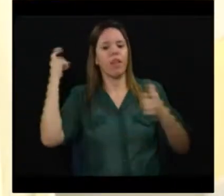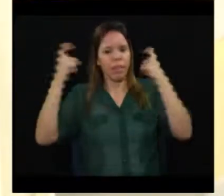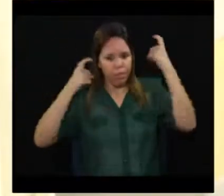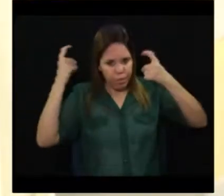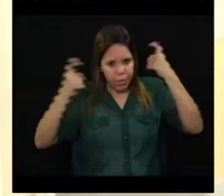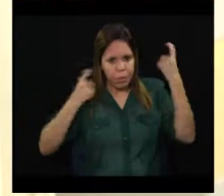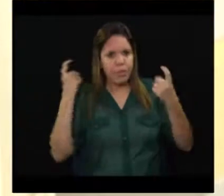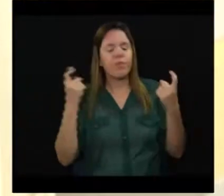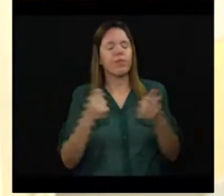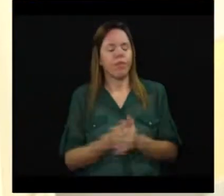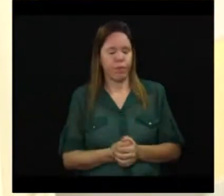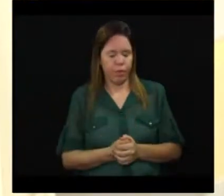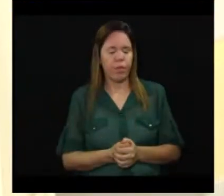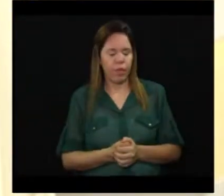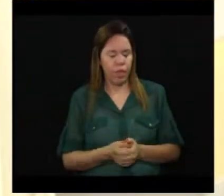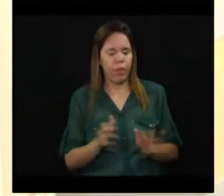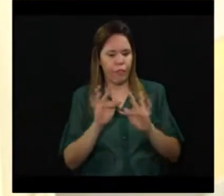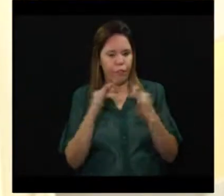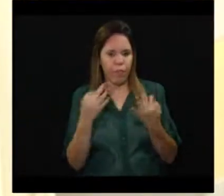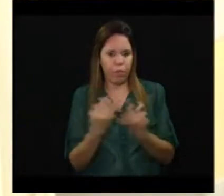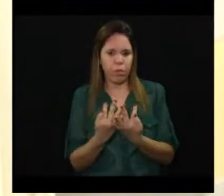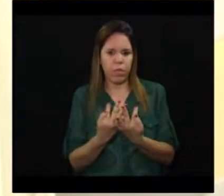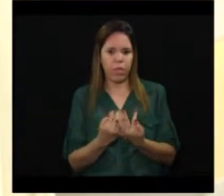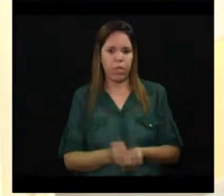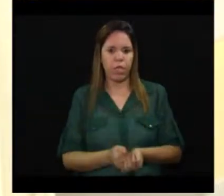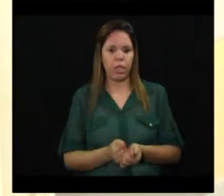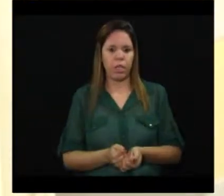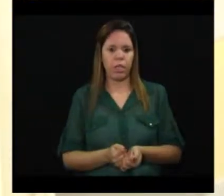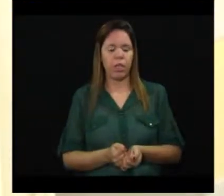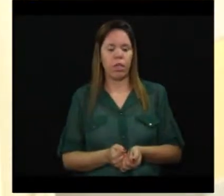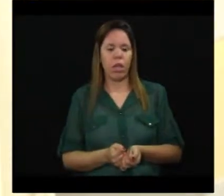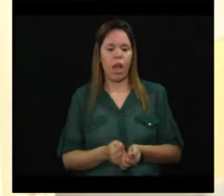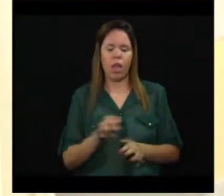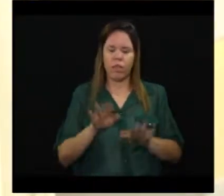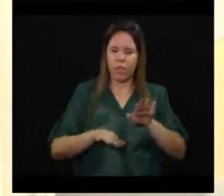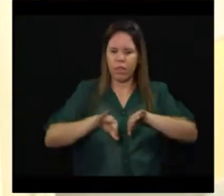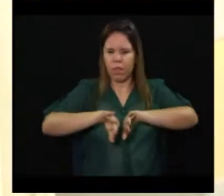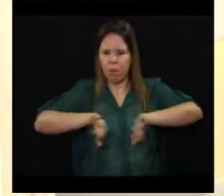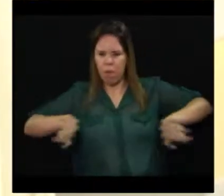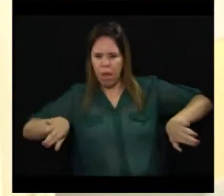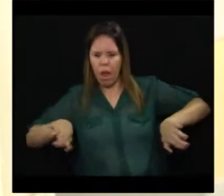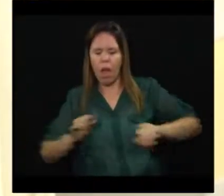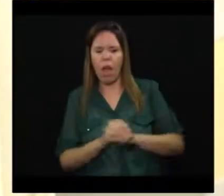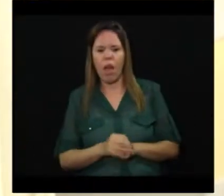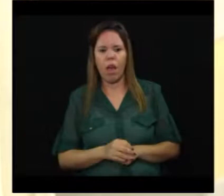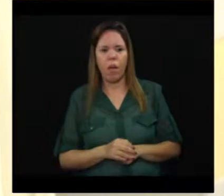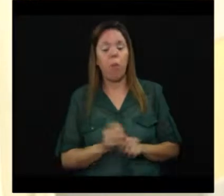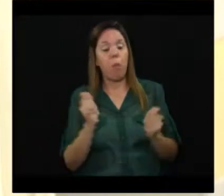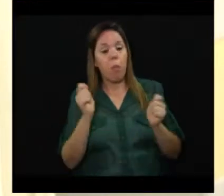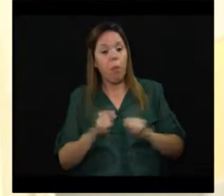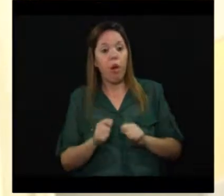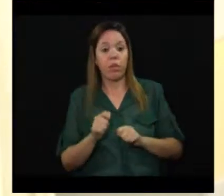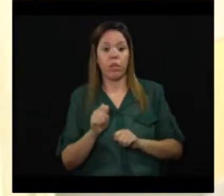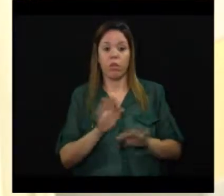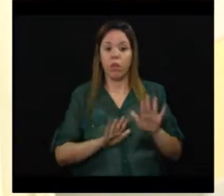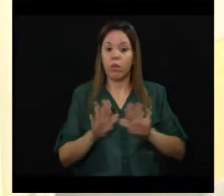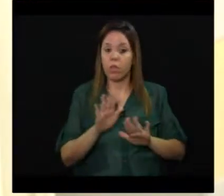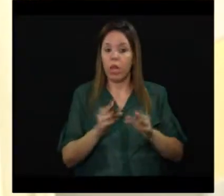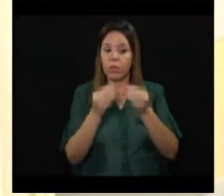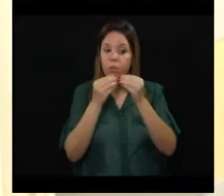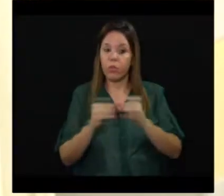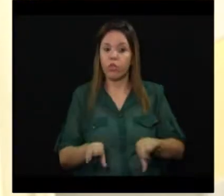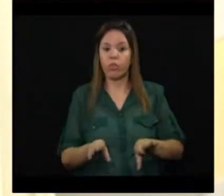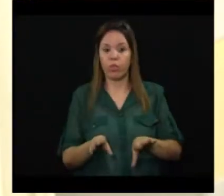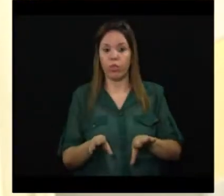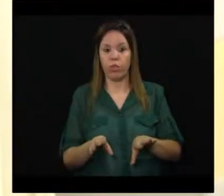preocupação que os pais, em vias de separar ou já na qualidade de separados, podem estar ocasionando um prejuízo